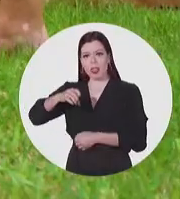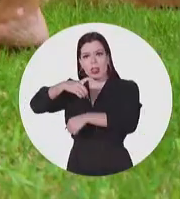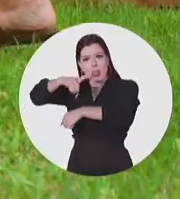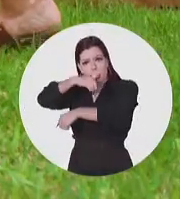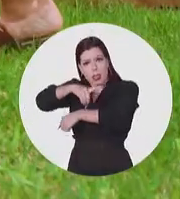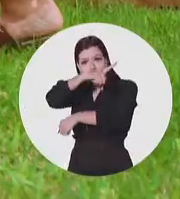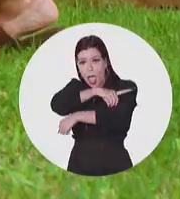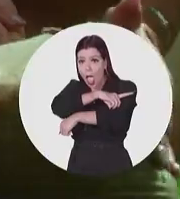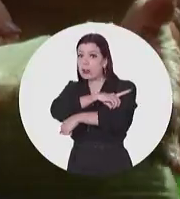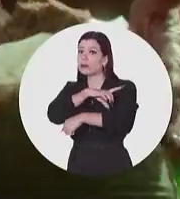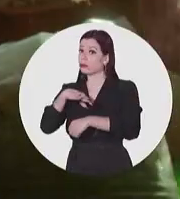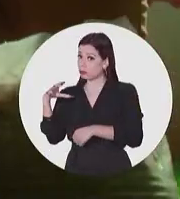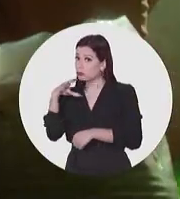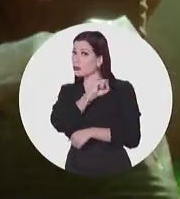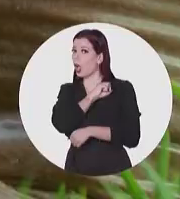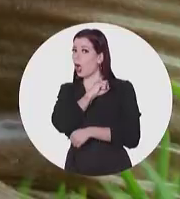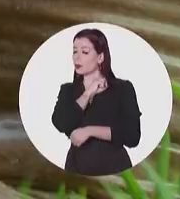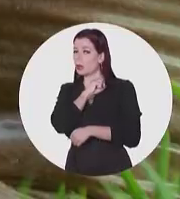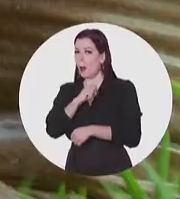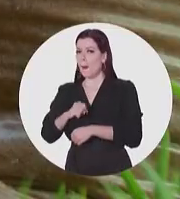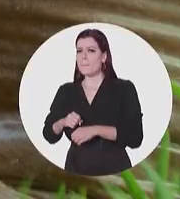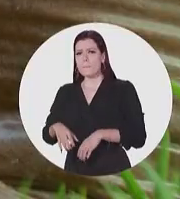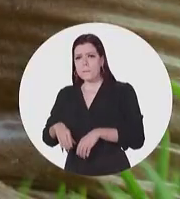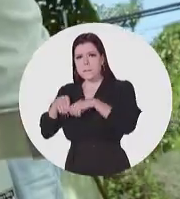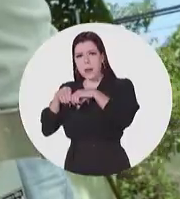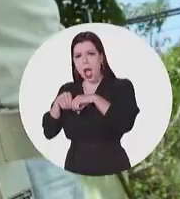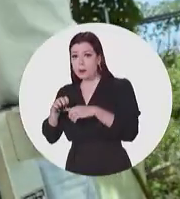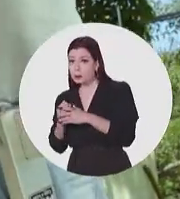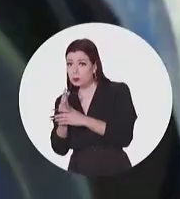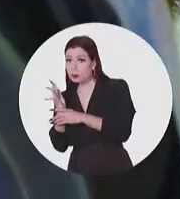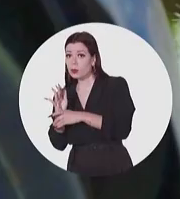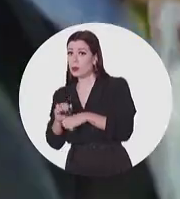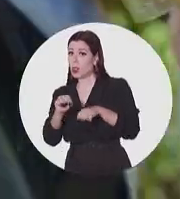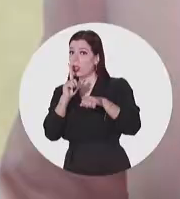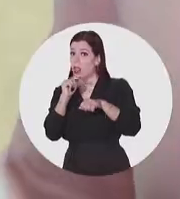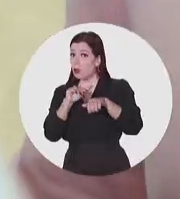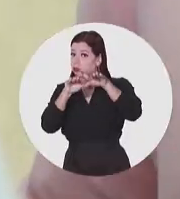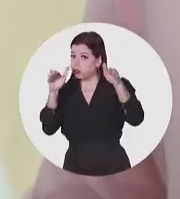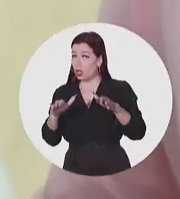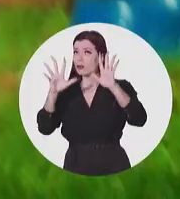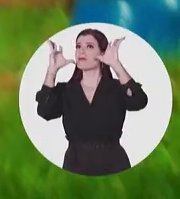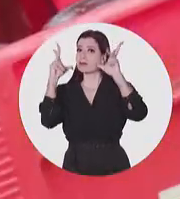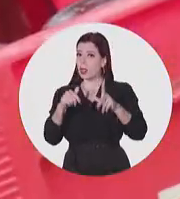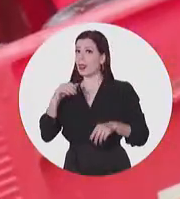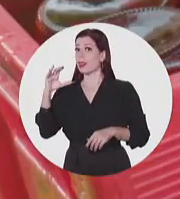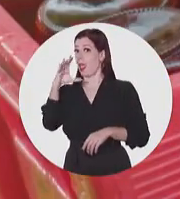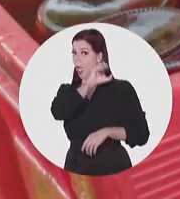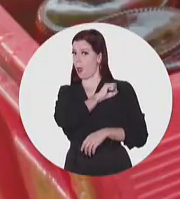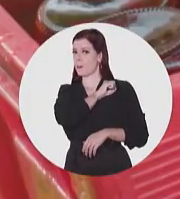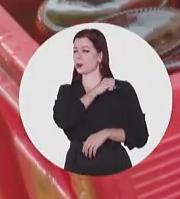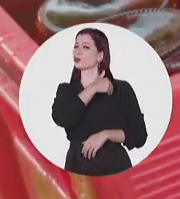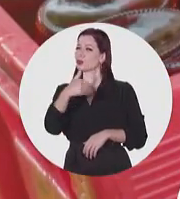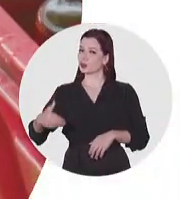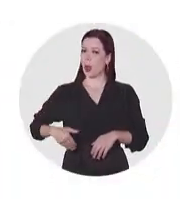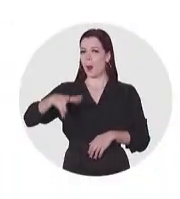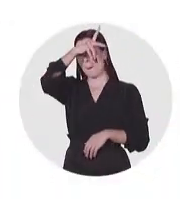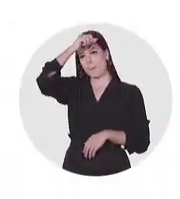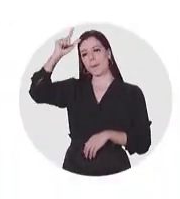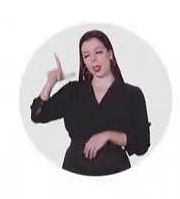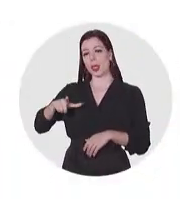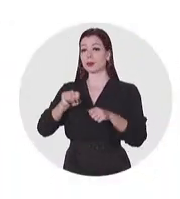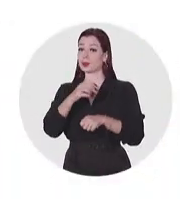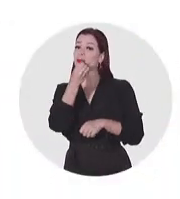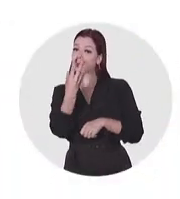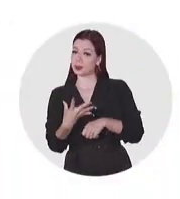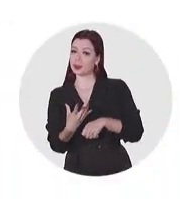Vença a dengue sem zum-zum-zum. Coloque areia no pratinho das plantas, cubra a caixa d'água, limpe as calhas. É papum. Governo de Mato Grosso do